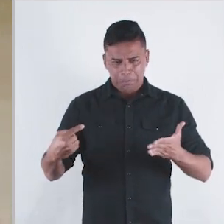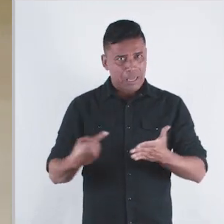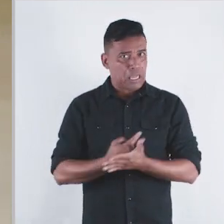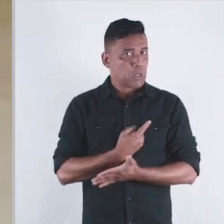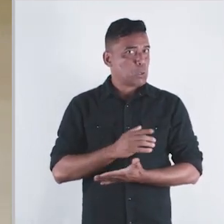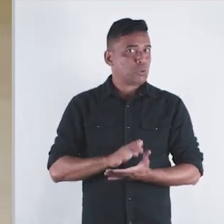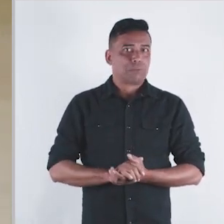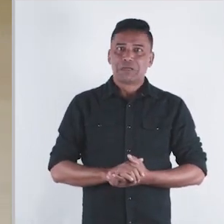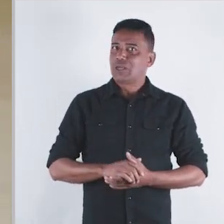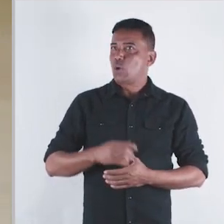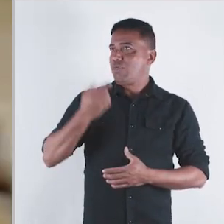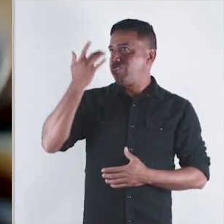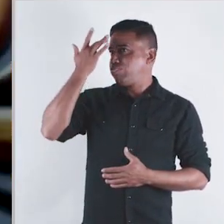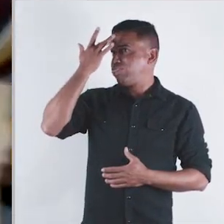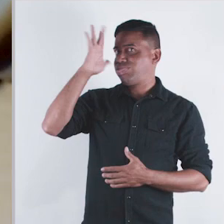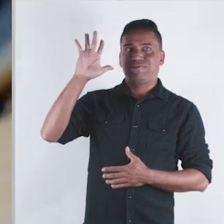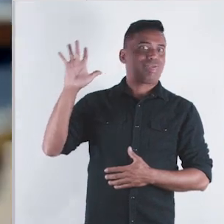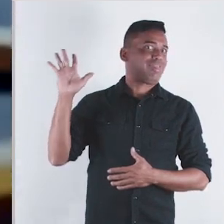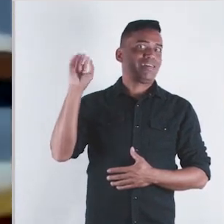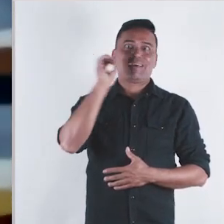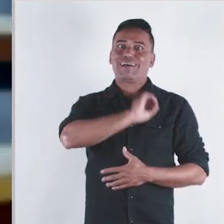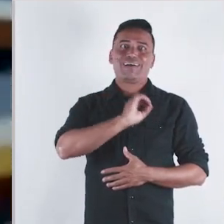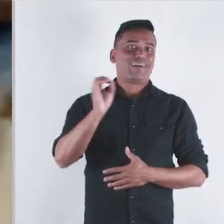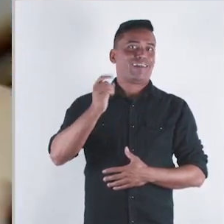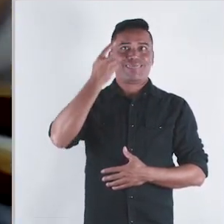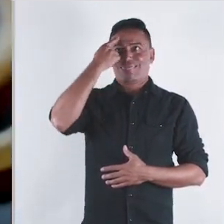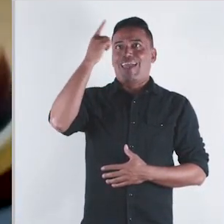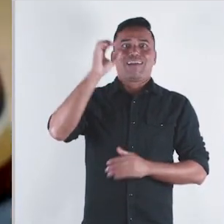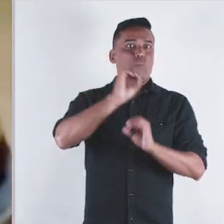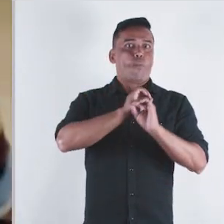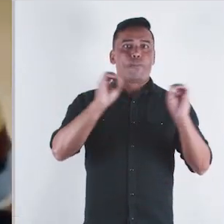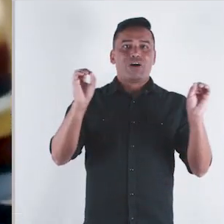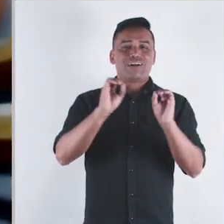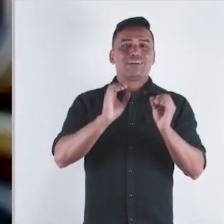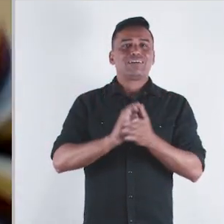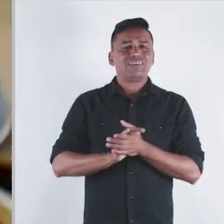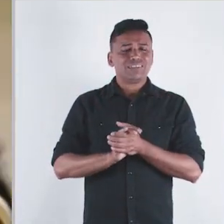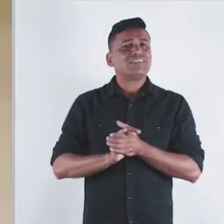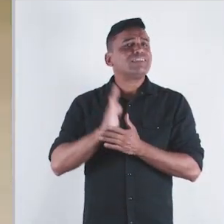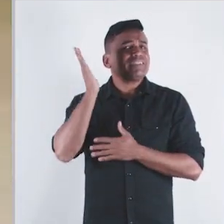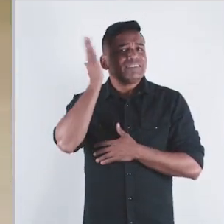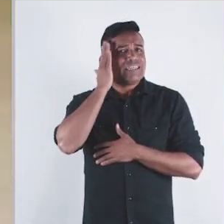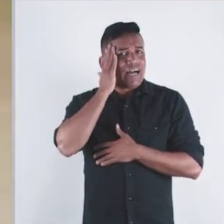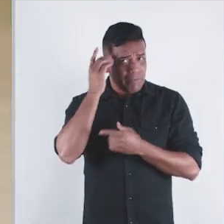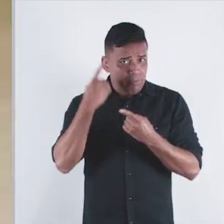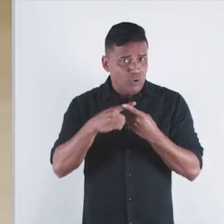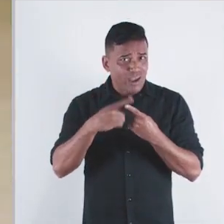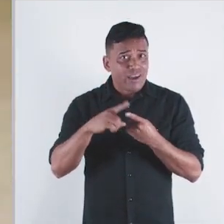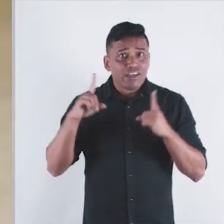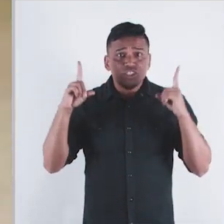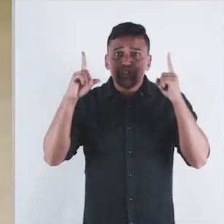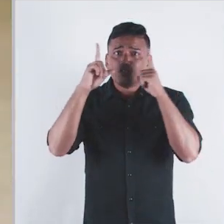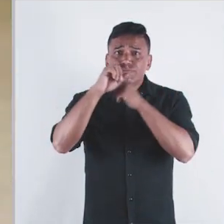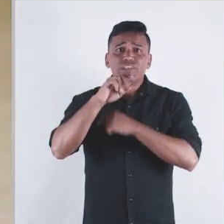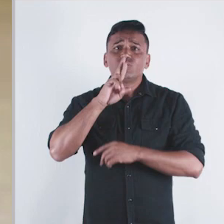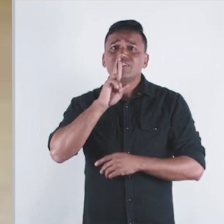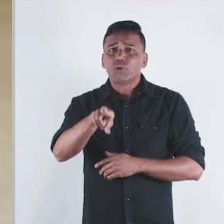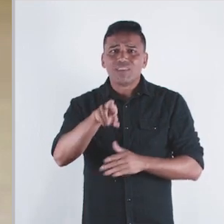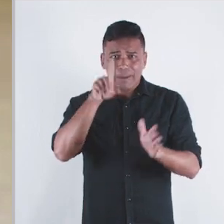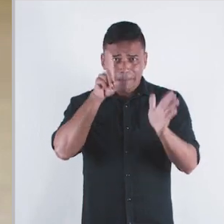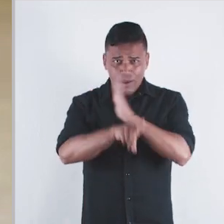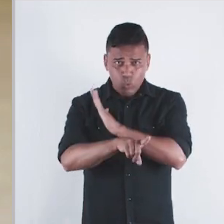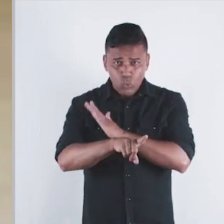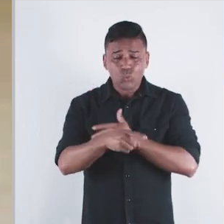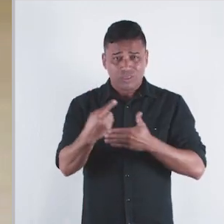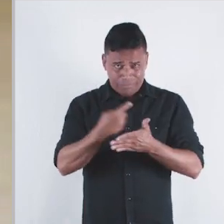tenho a menor ideia. Sabe por quê? Sabe por quê que é difícil de responder essa questão? E aí eu acho que